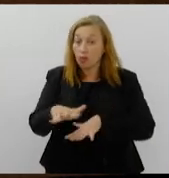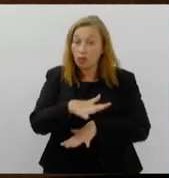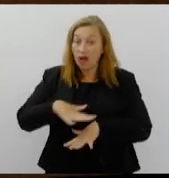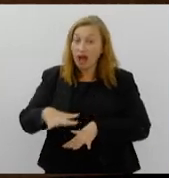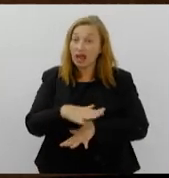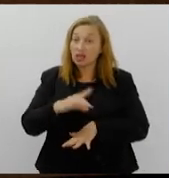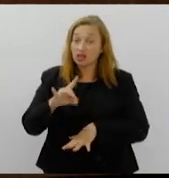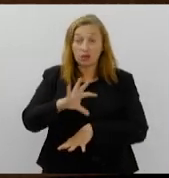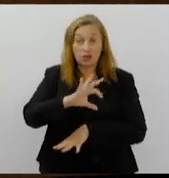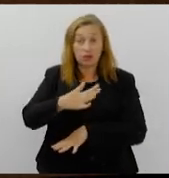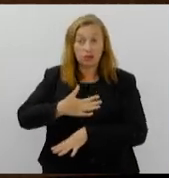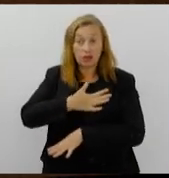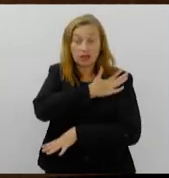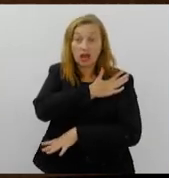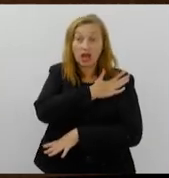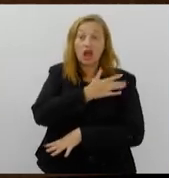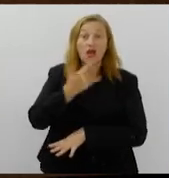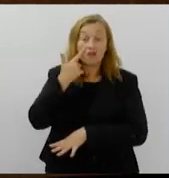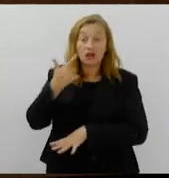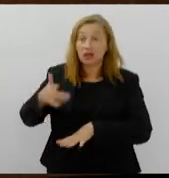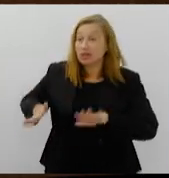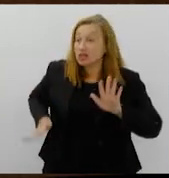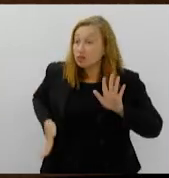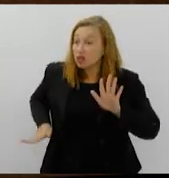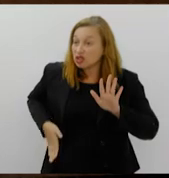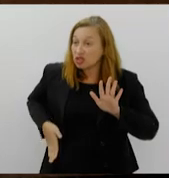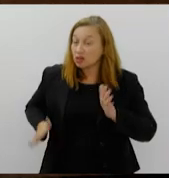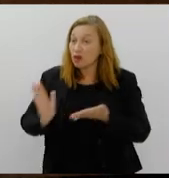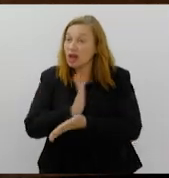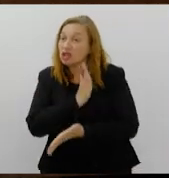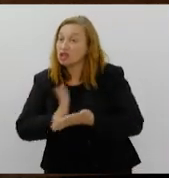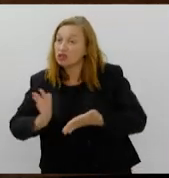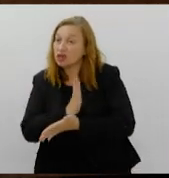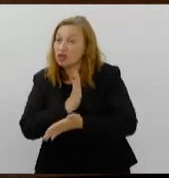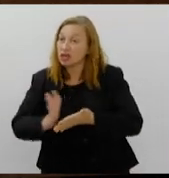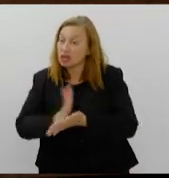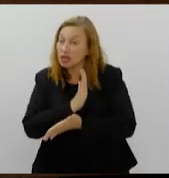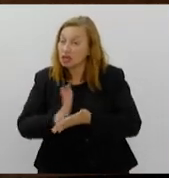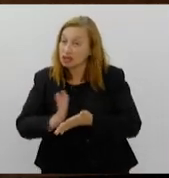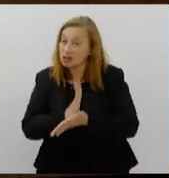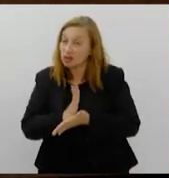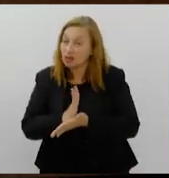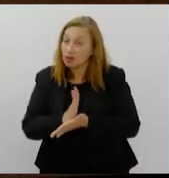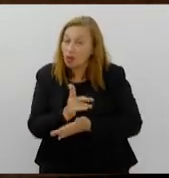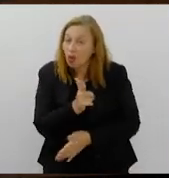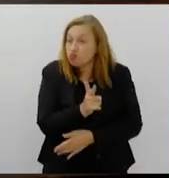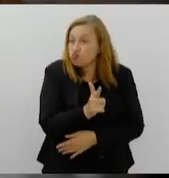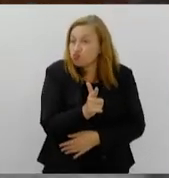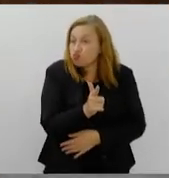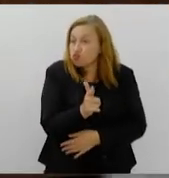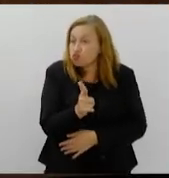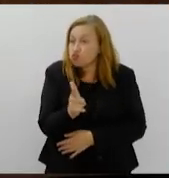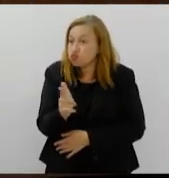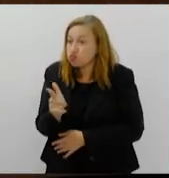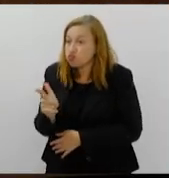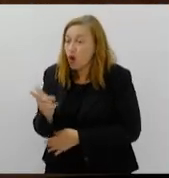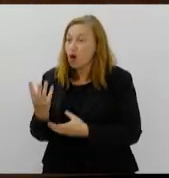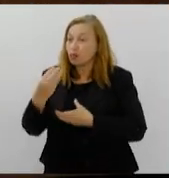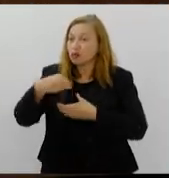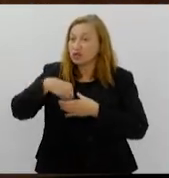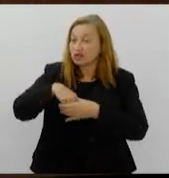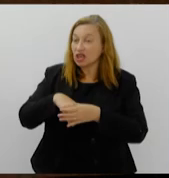presidente, esses traficantes, muitas vezes, estão caminhando com fuzis por dentro do